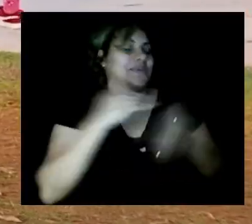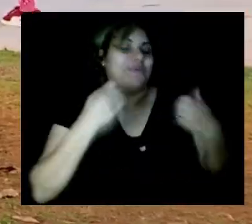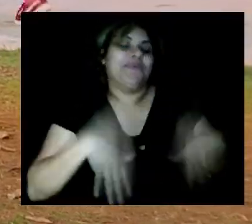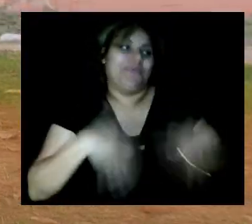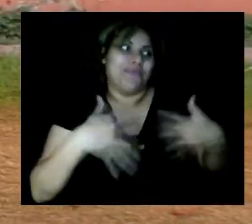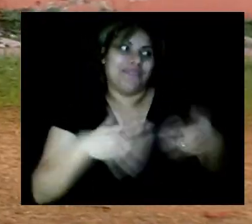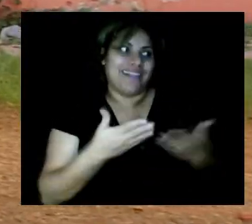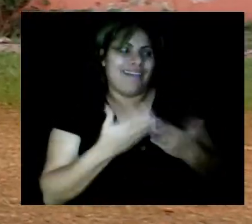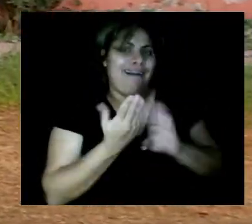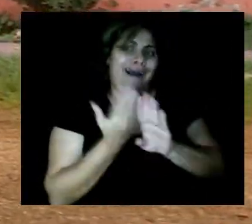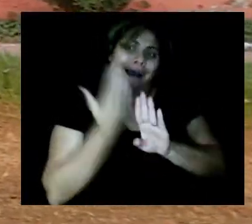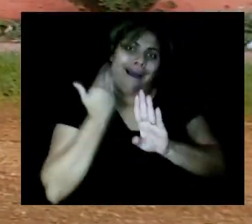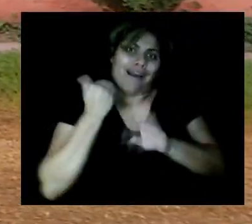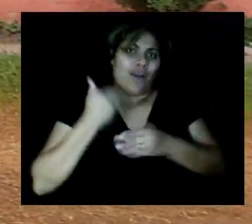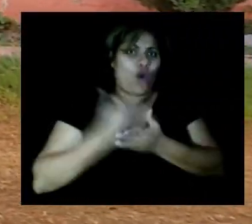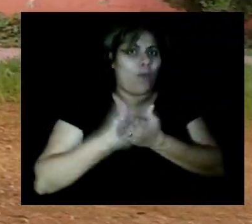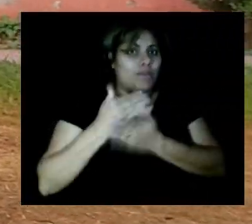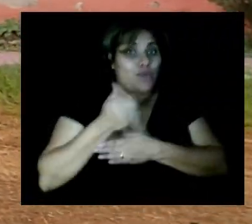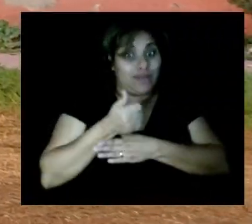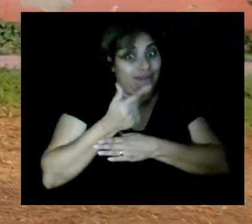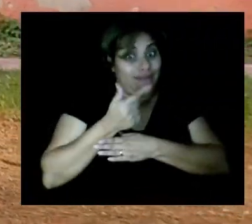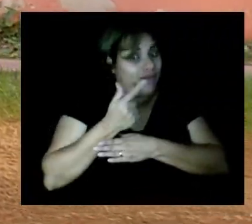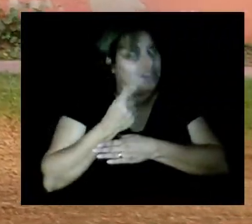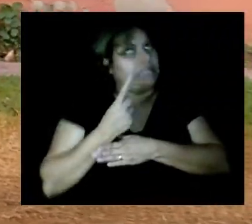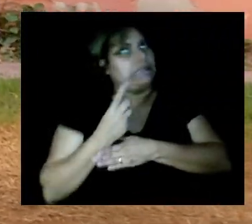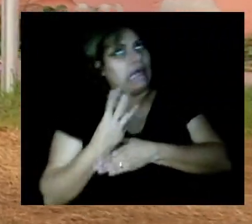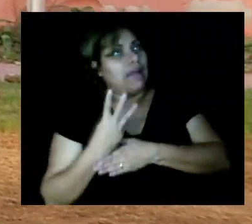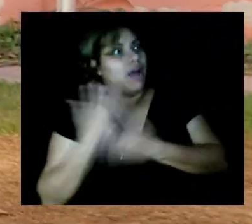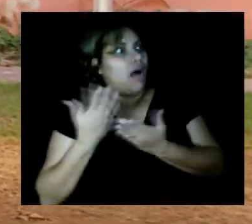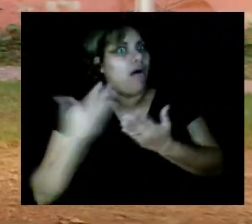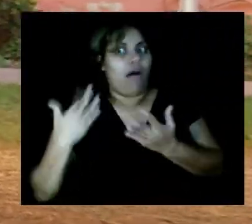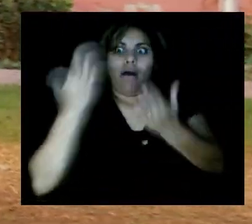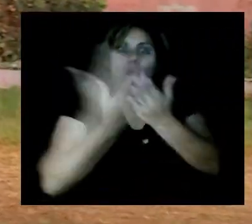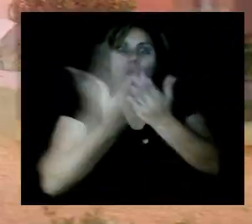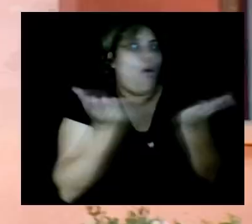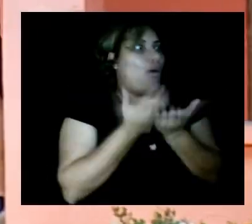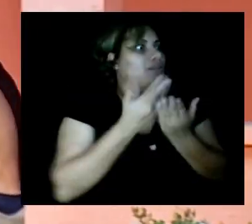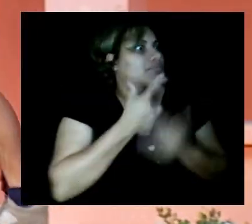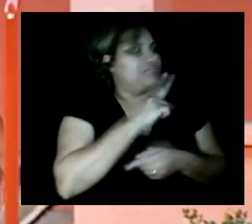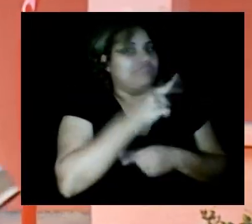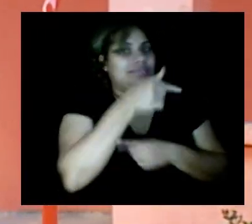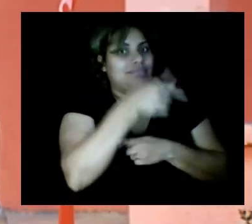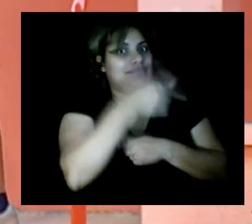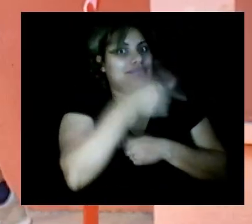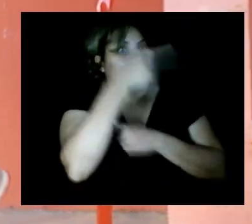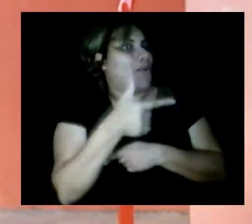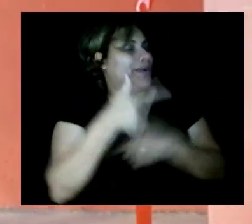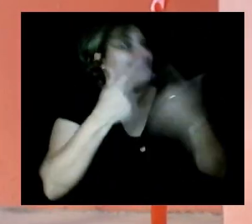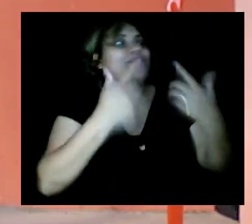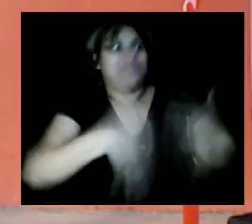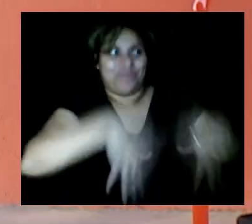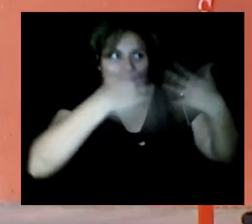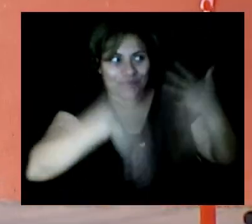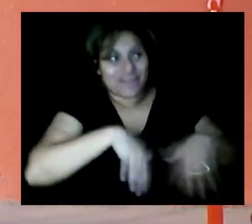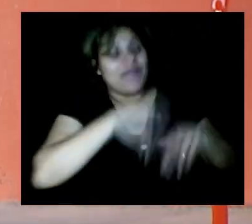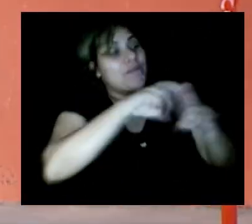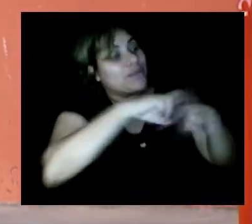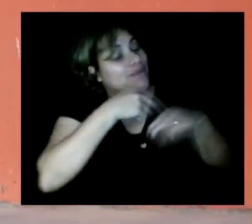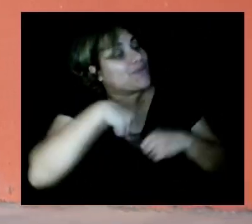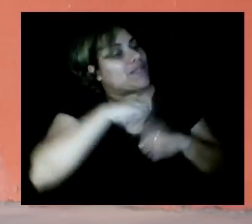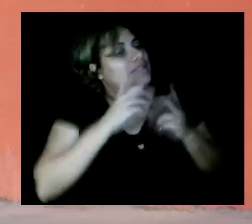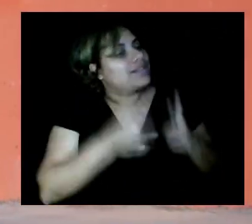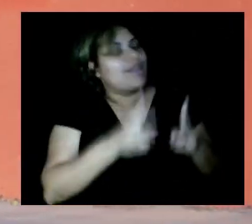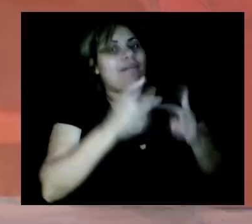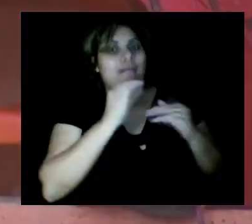com 12, 13 e hoje a gente já tem 72. Então, a gente sempre está querendo crescer